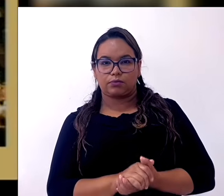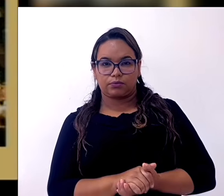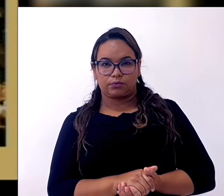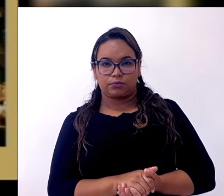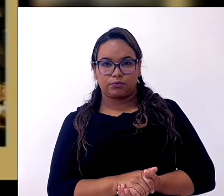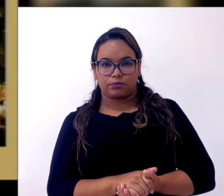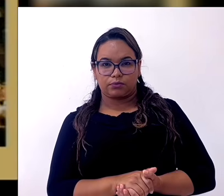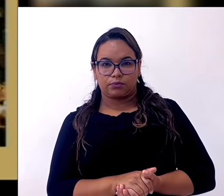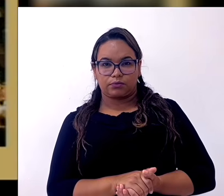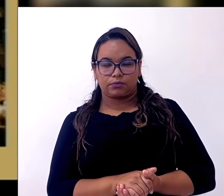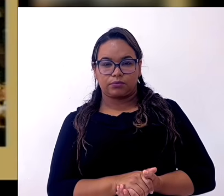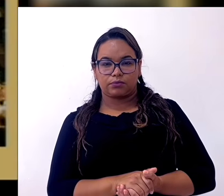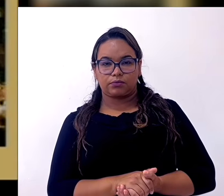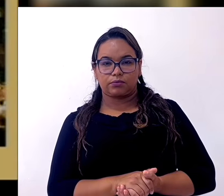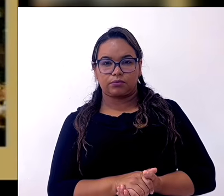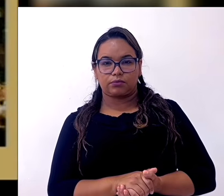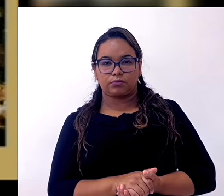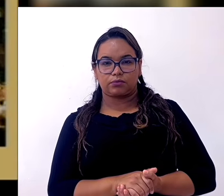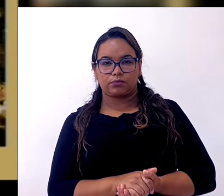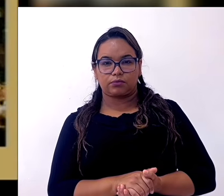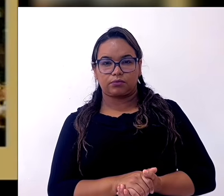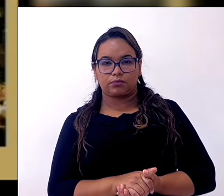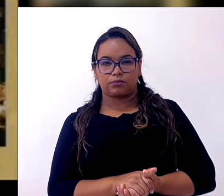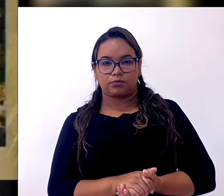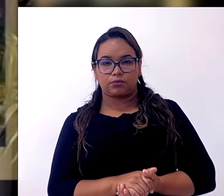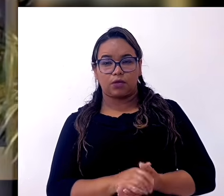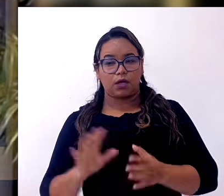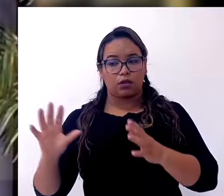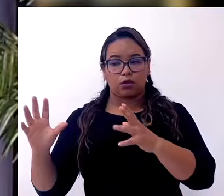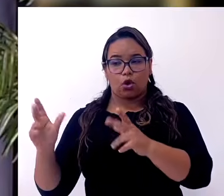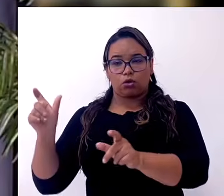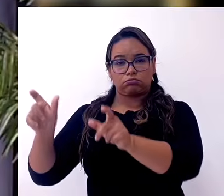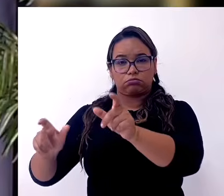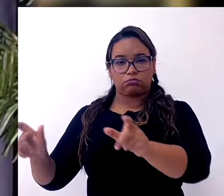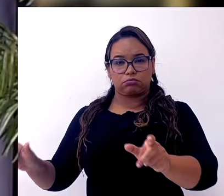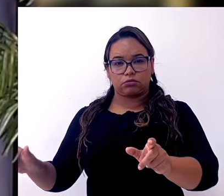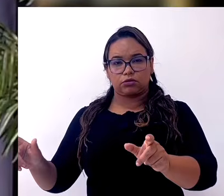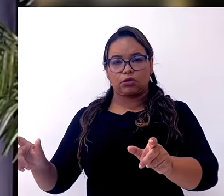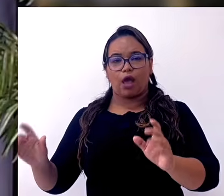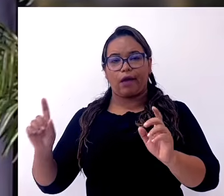Maastricht é uma pequena cidade num país protestante, na Holanda.